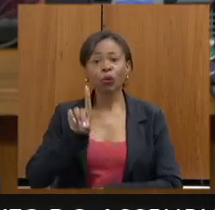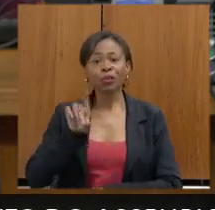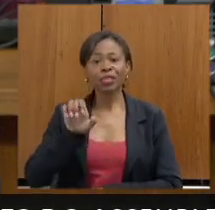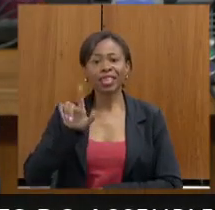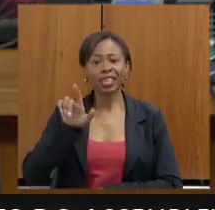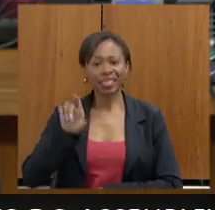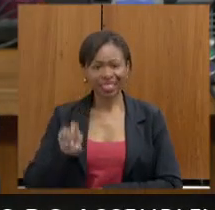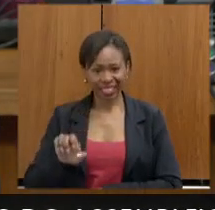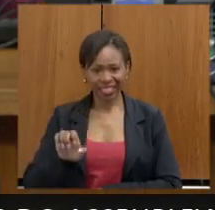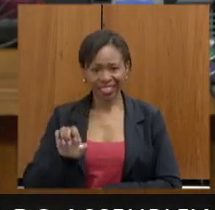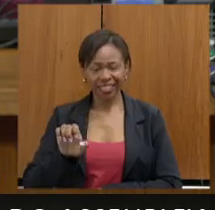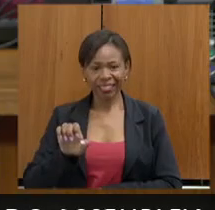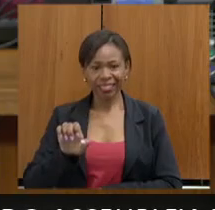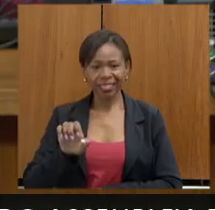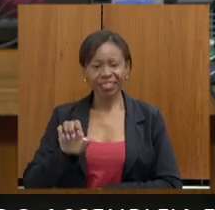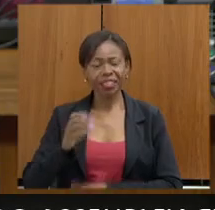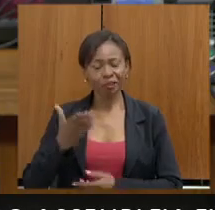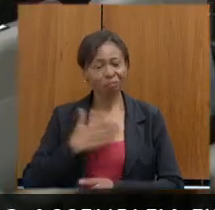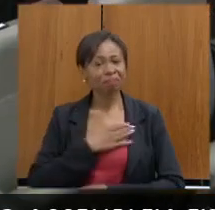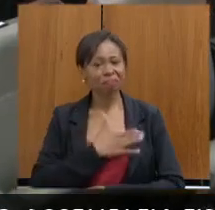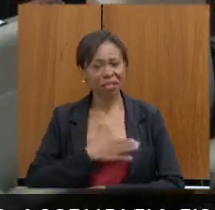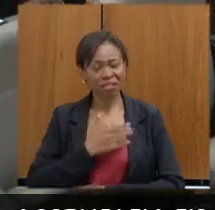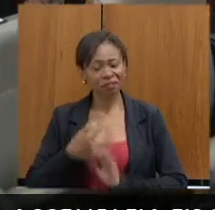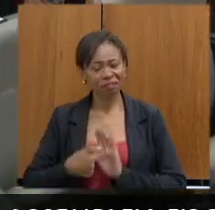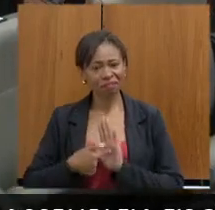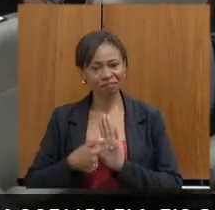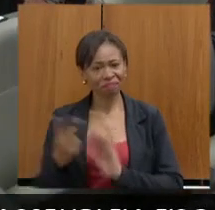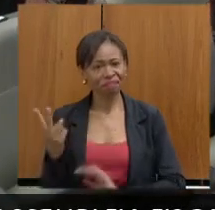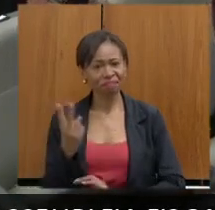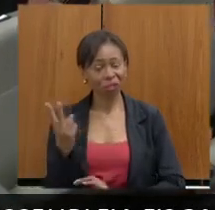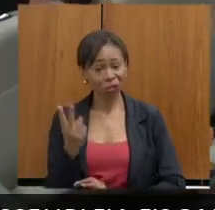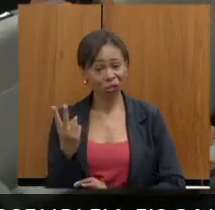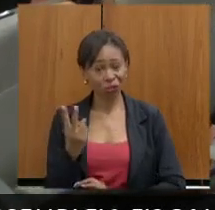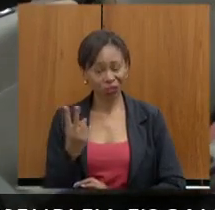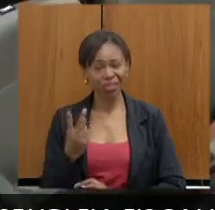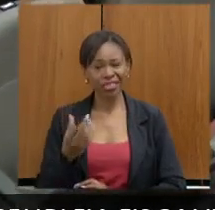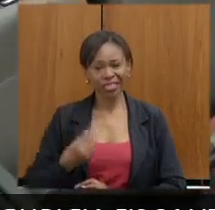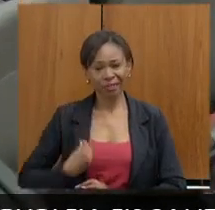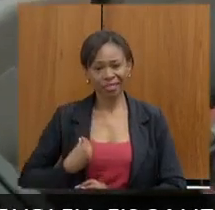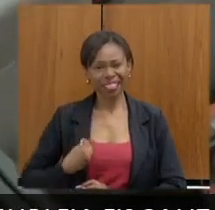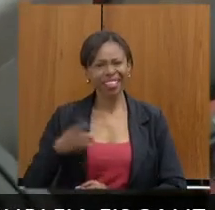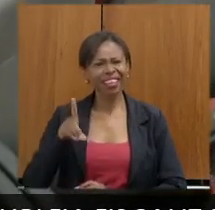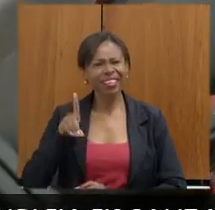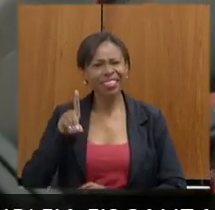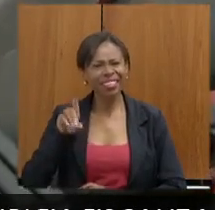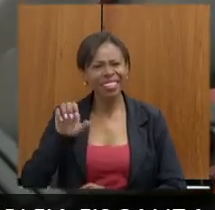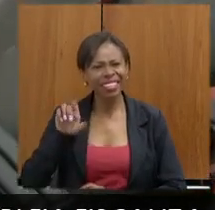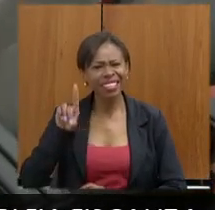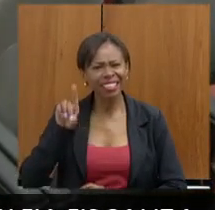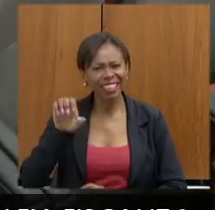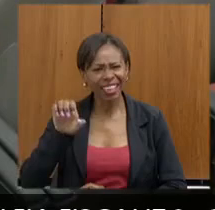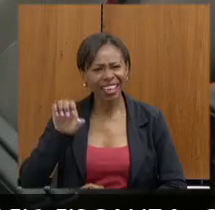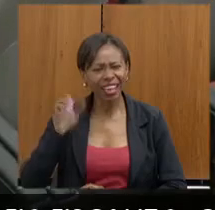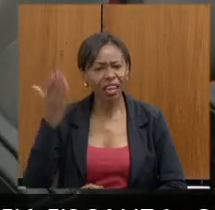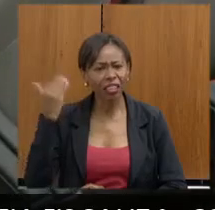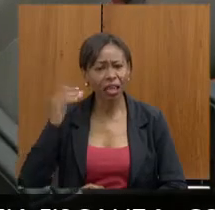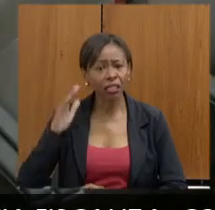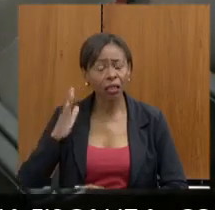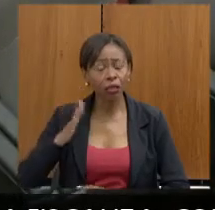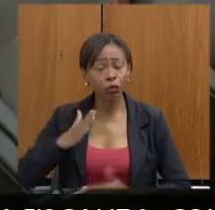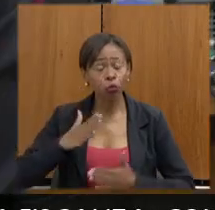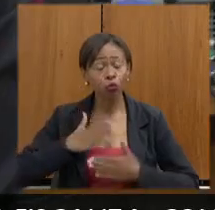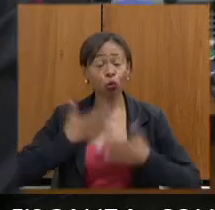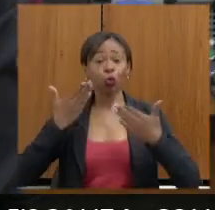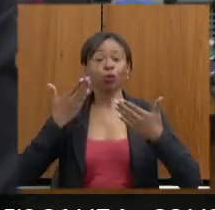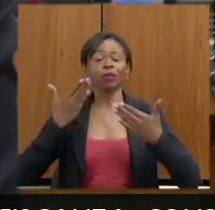karise guarda Rodrigo e nós tratamos aquele dia que o Derm acordou toda assustado né com um homicídio em Além